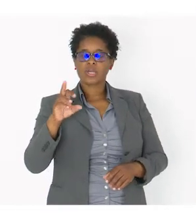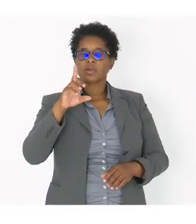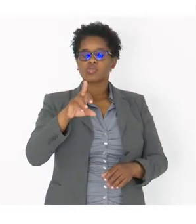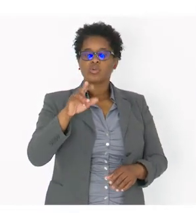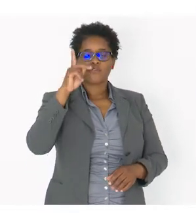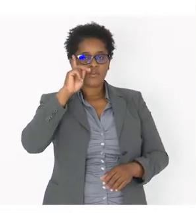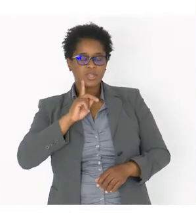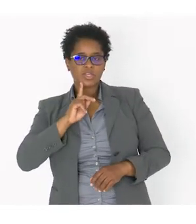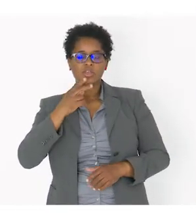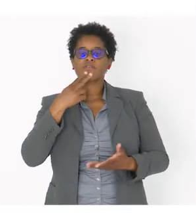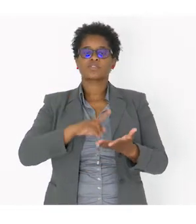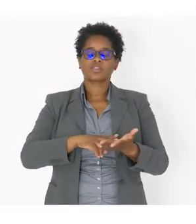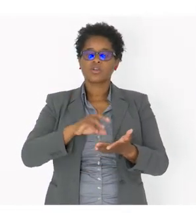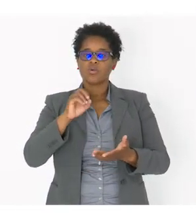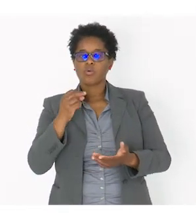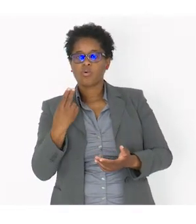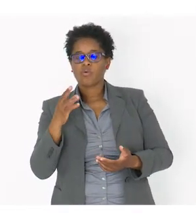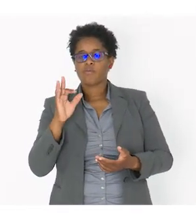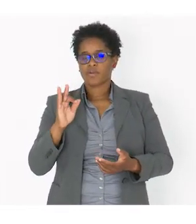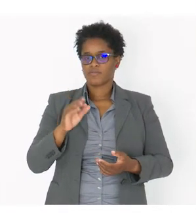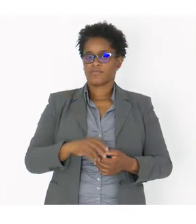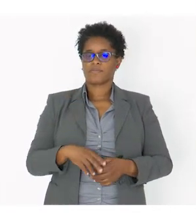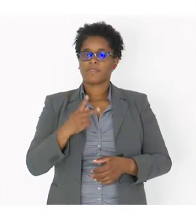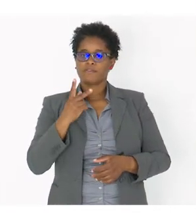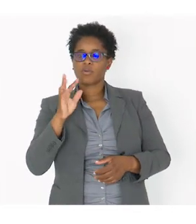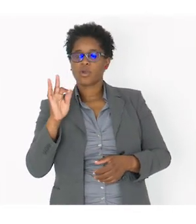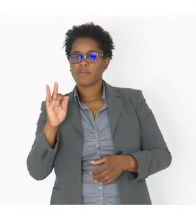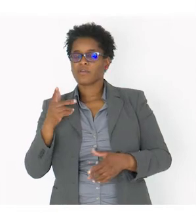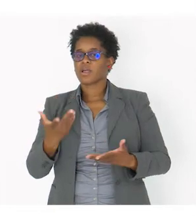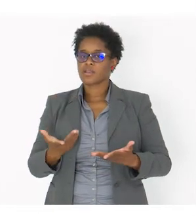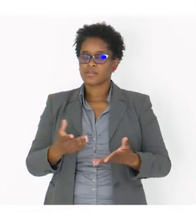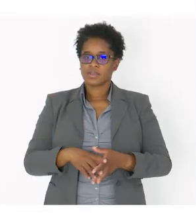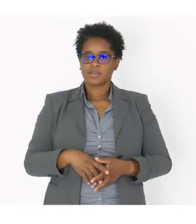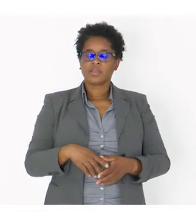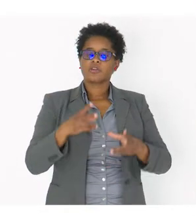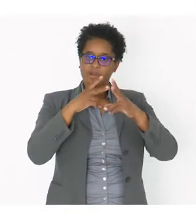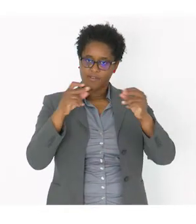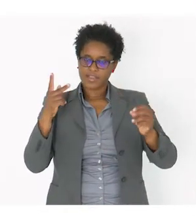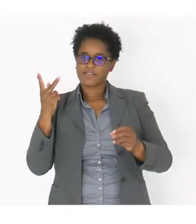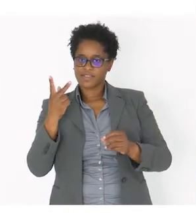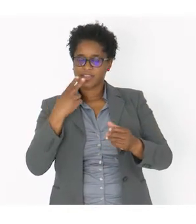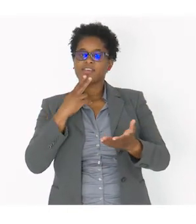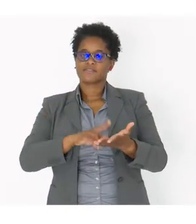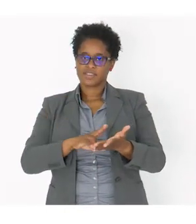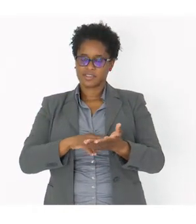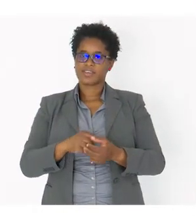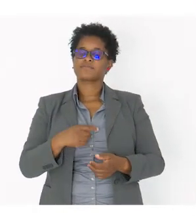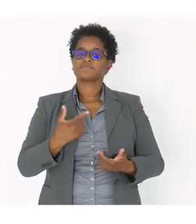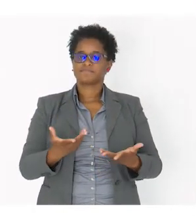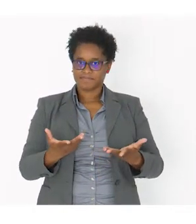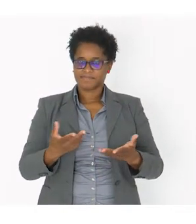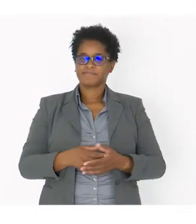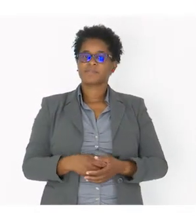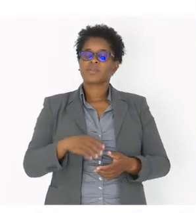femininos. Verdadeira ou falsa? Isso é uma frase verdadeira. Na